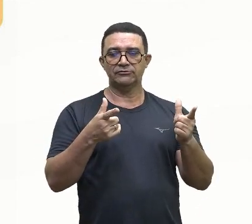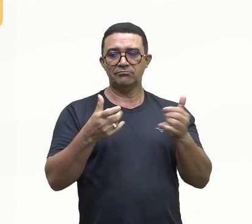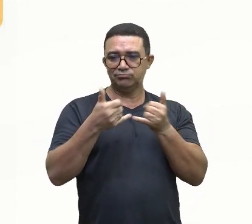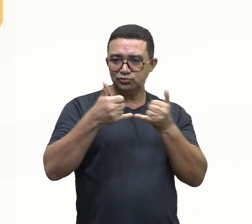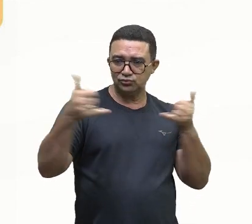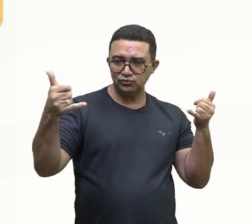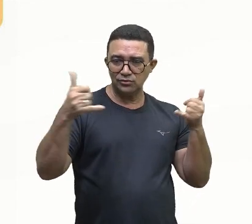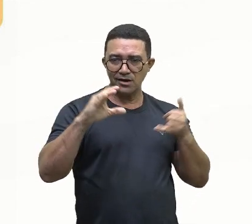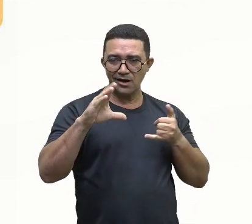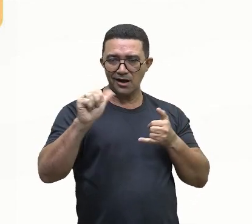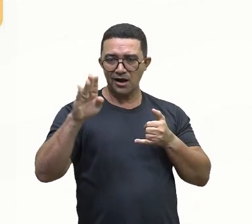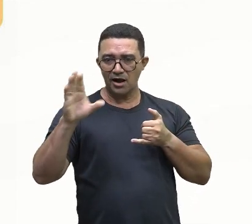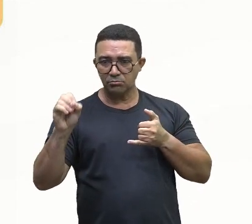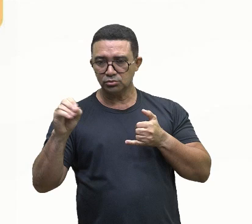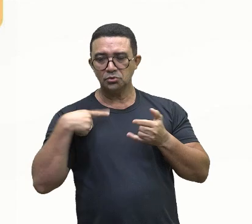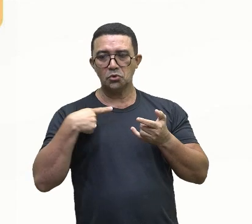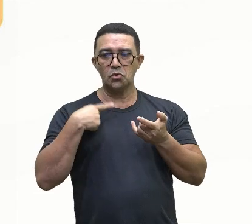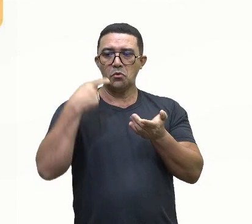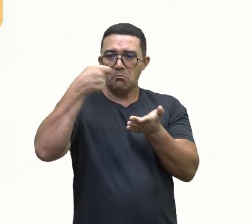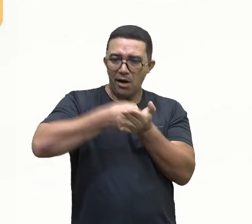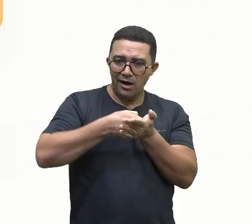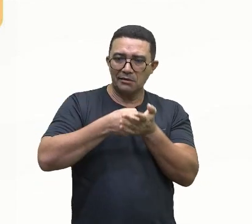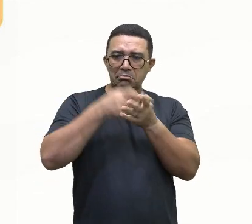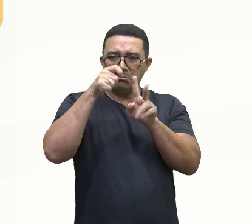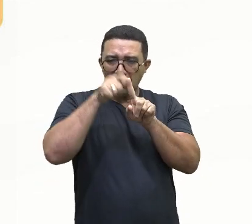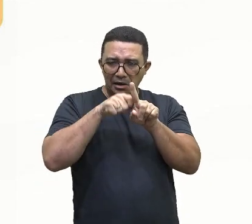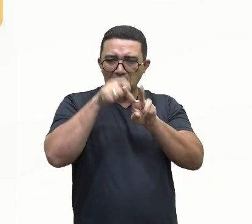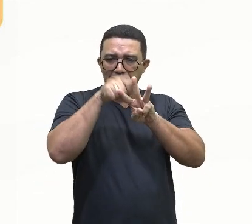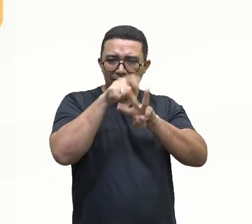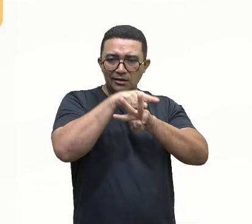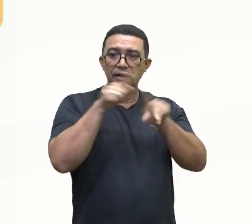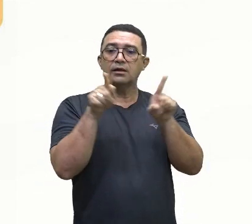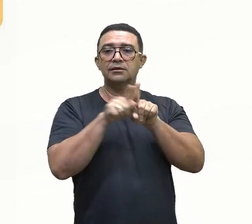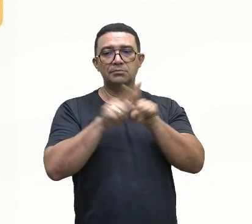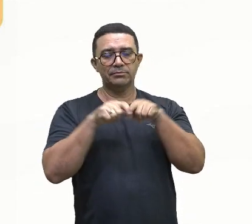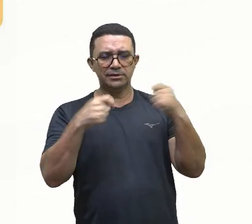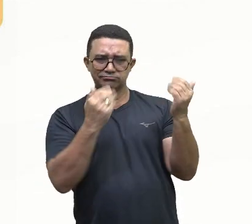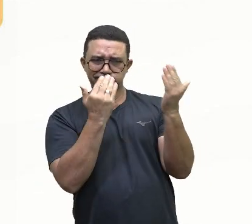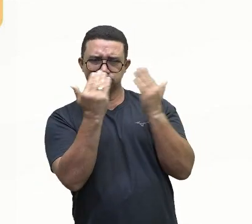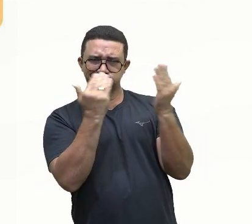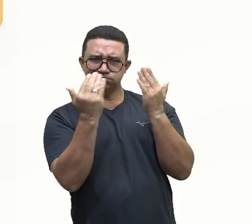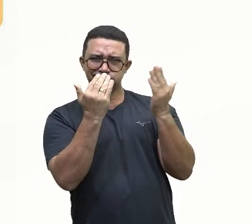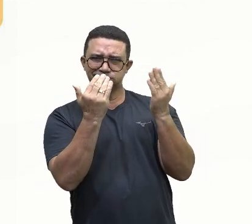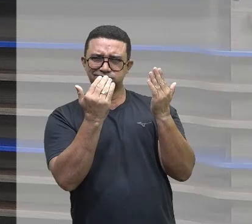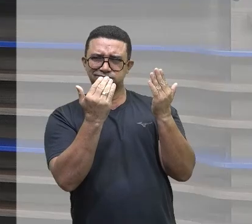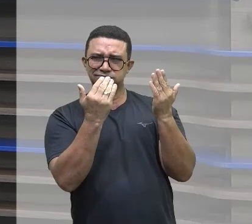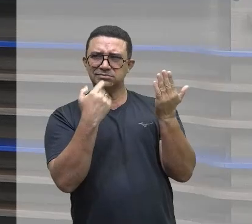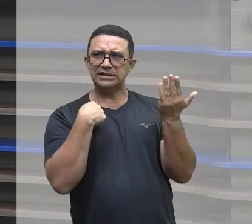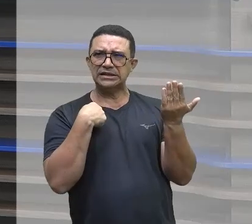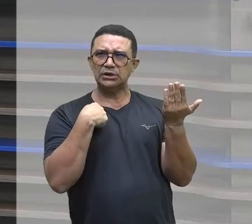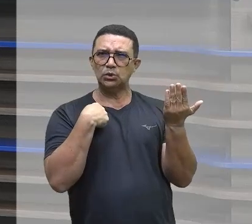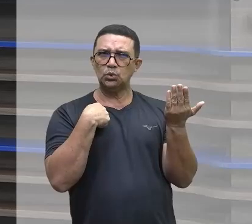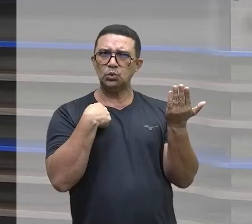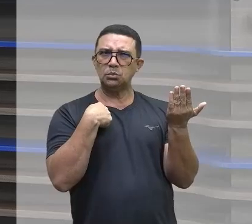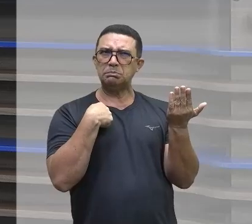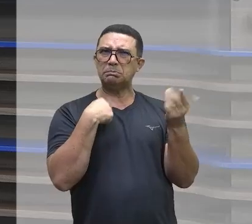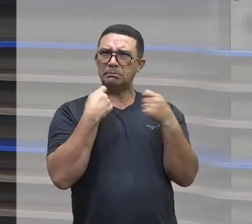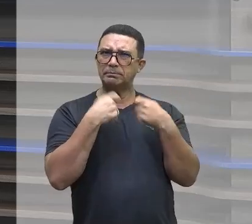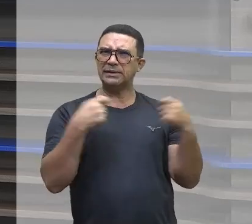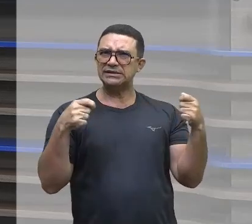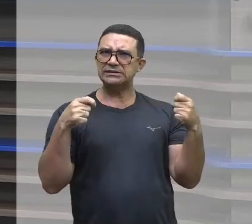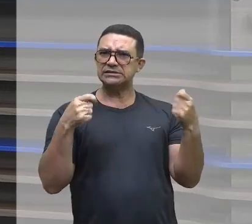ali todos os meses um ou mais, você precisa fazer essa análise também. Eu realmente